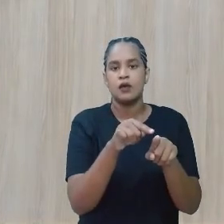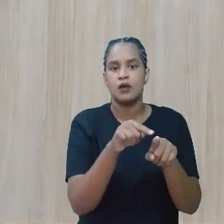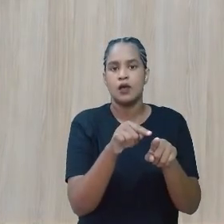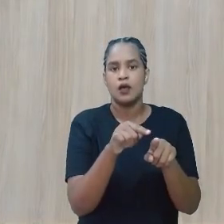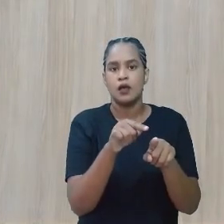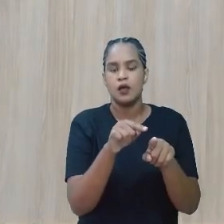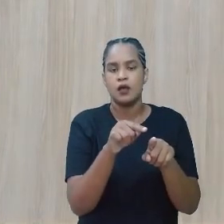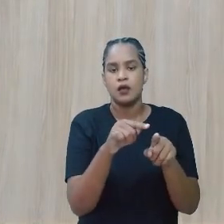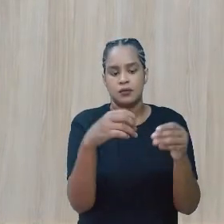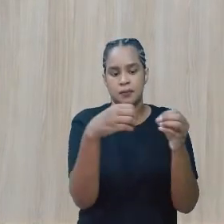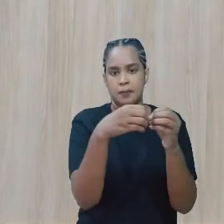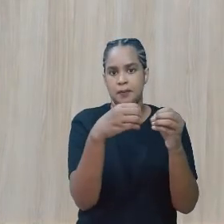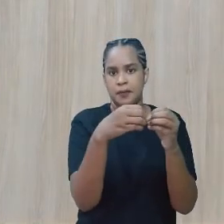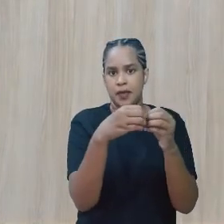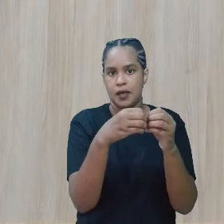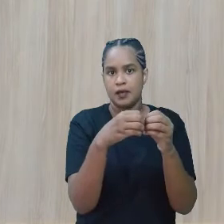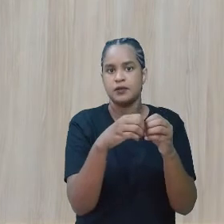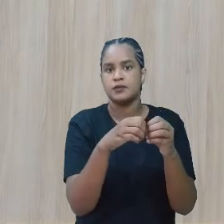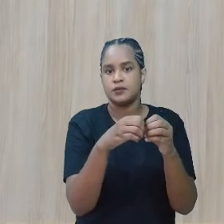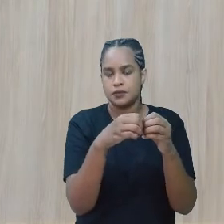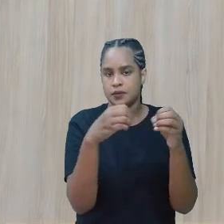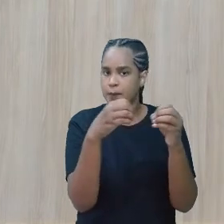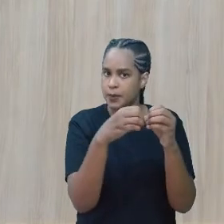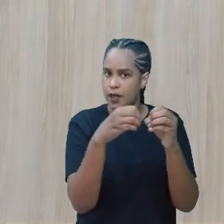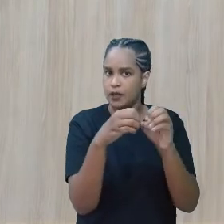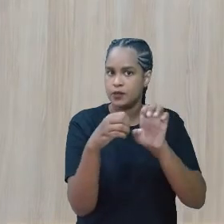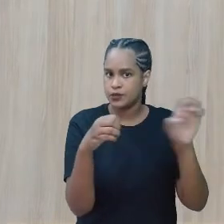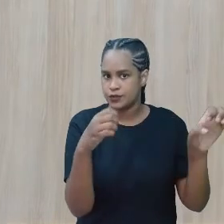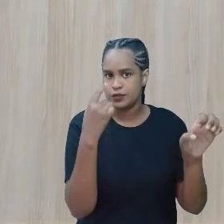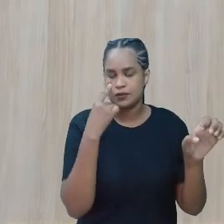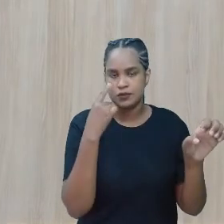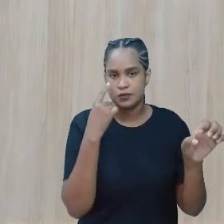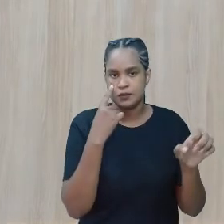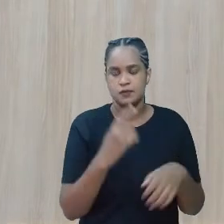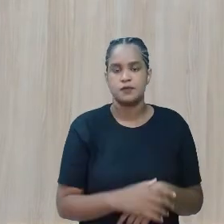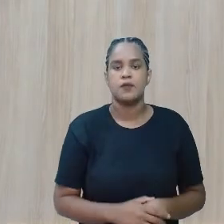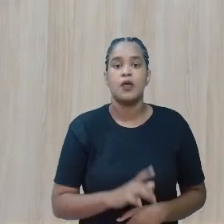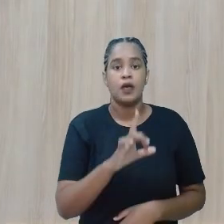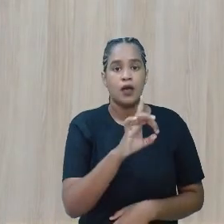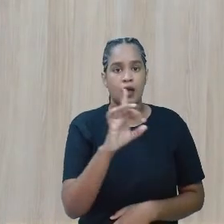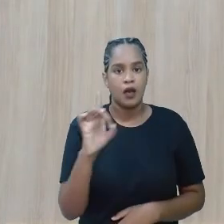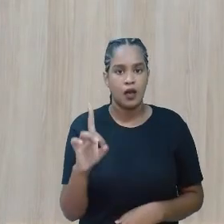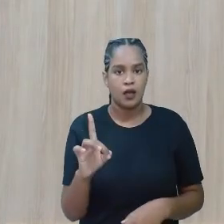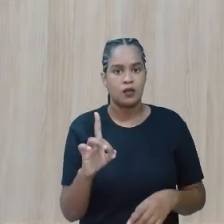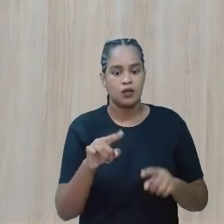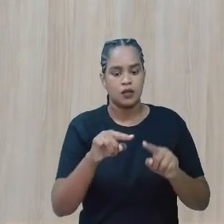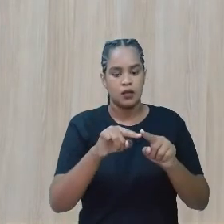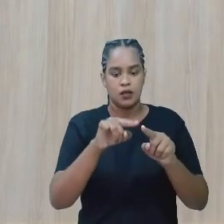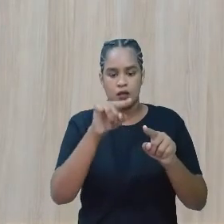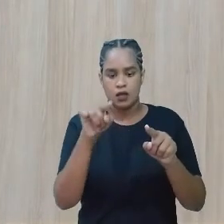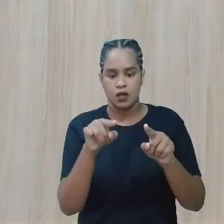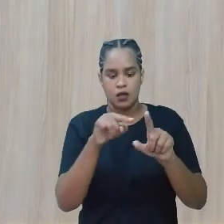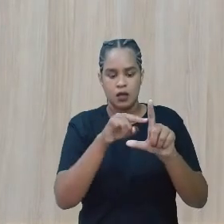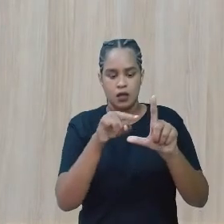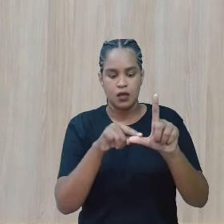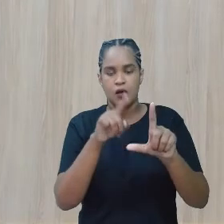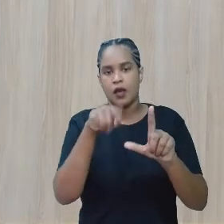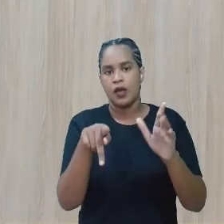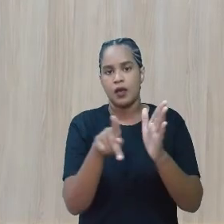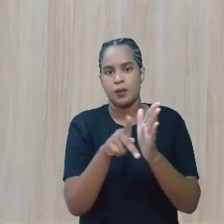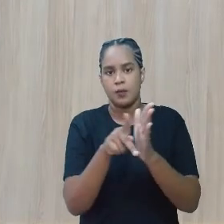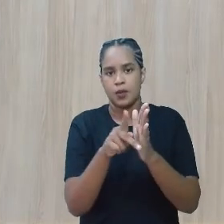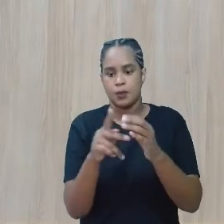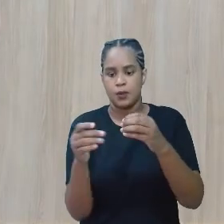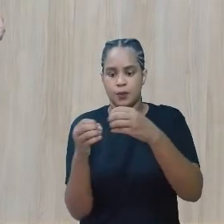está à sua esquerda, certo? Então, pode notar que cada ângulo que a gente tem aí, ele é adjacente a